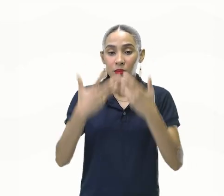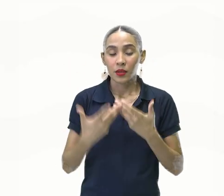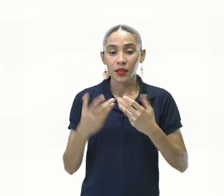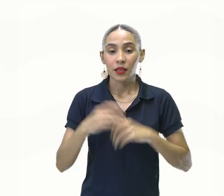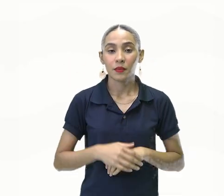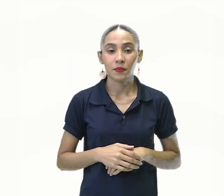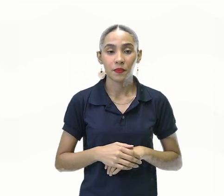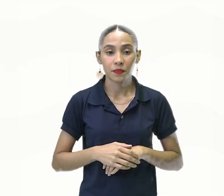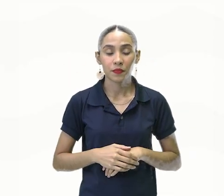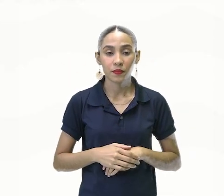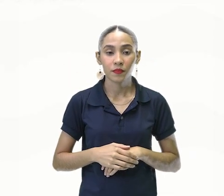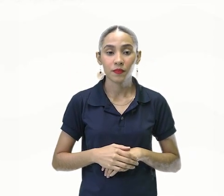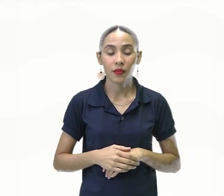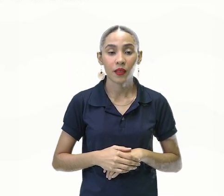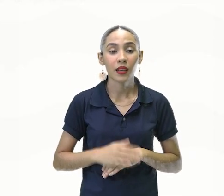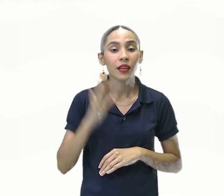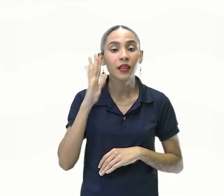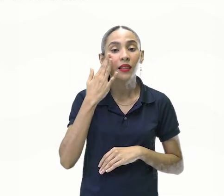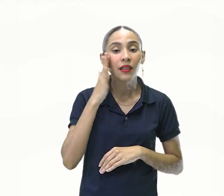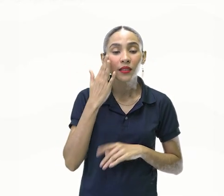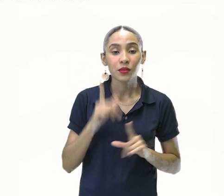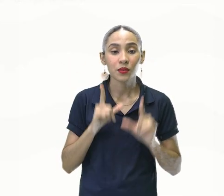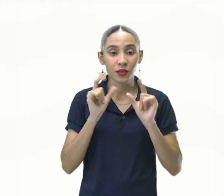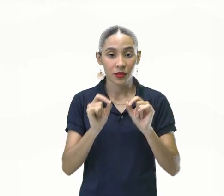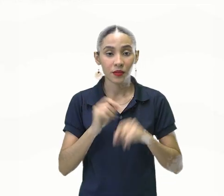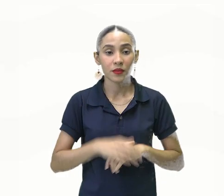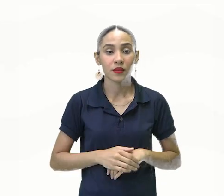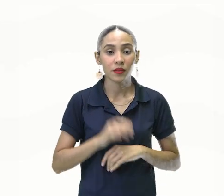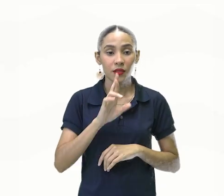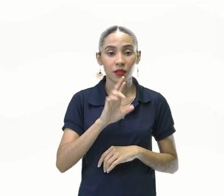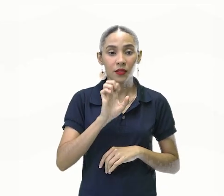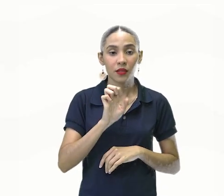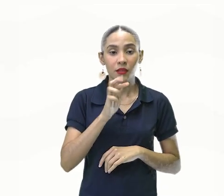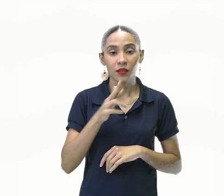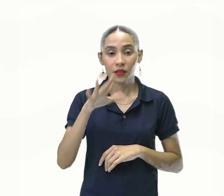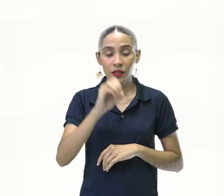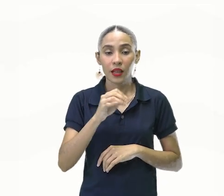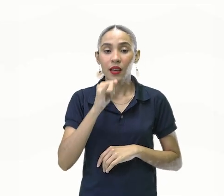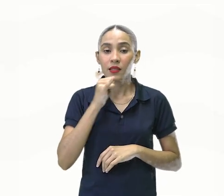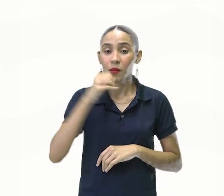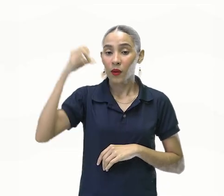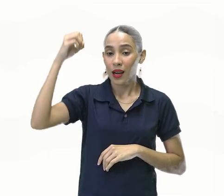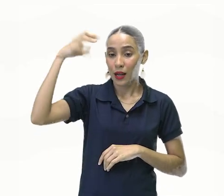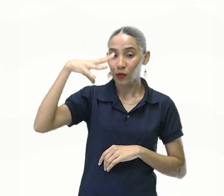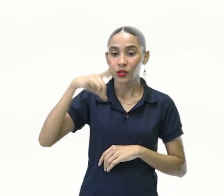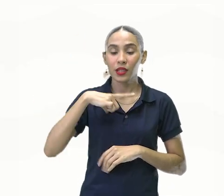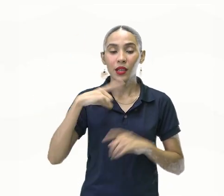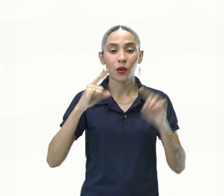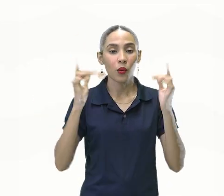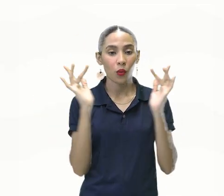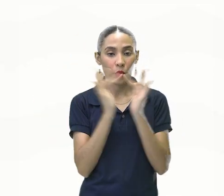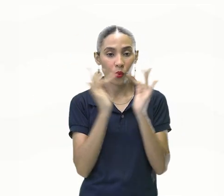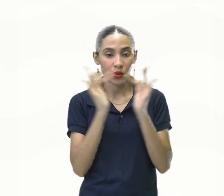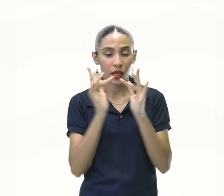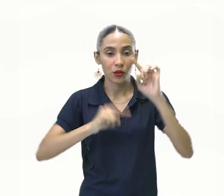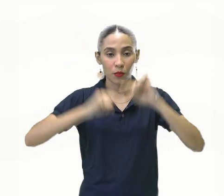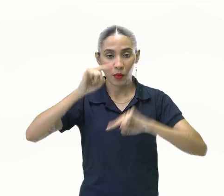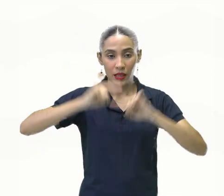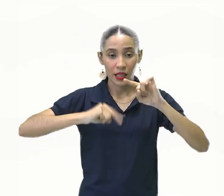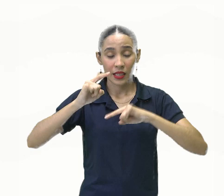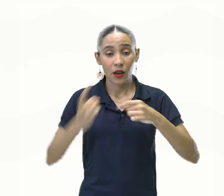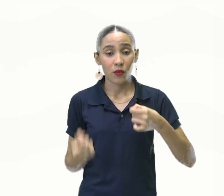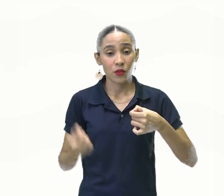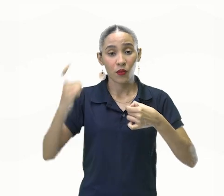se fala da reflexão, eu já entendo o seguinte, ó, reflexão é quando a luz bate em uma